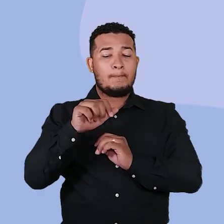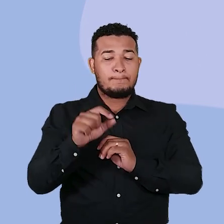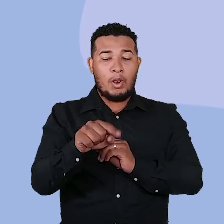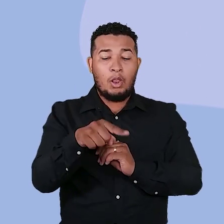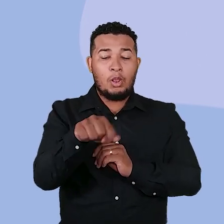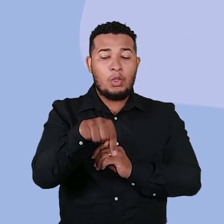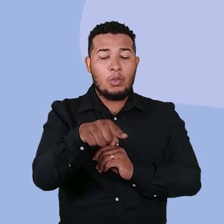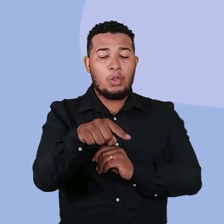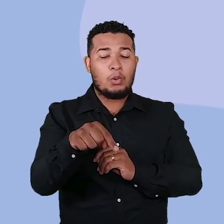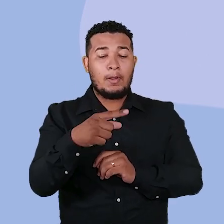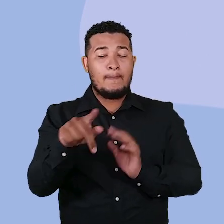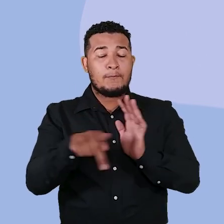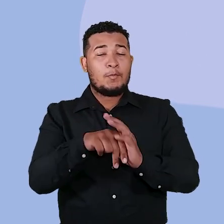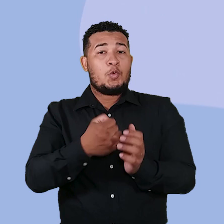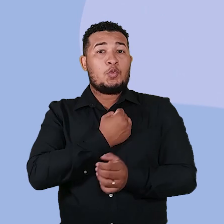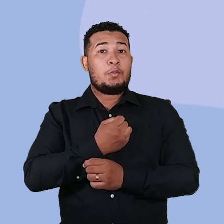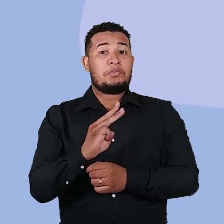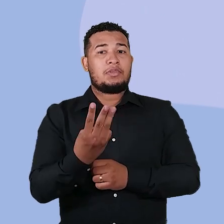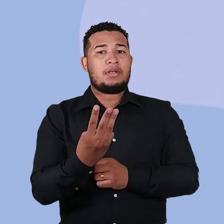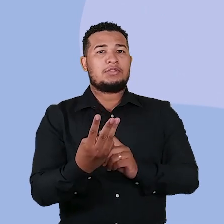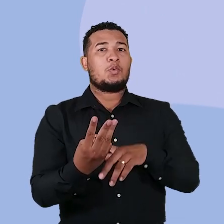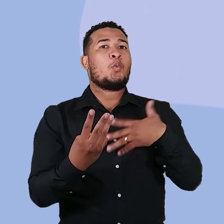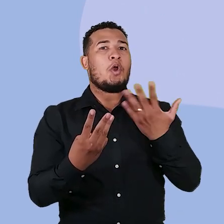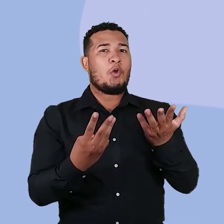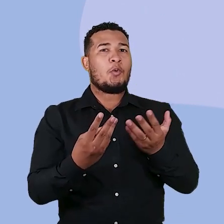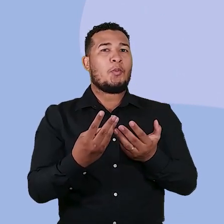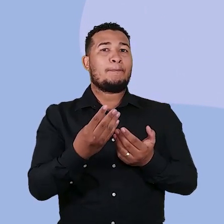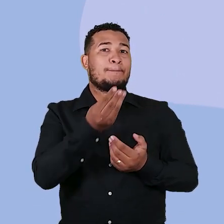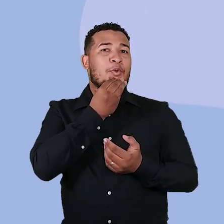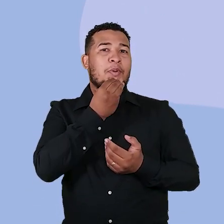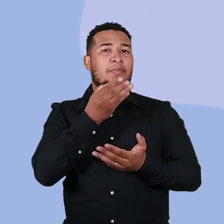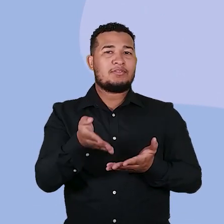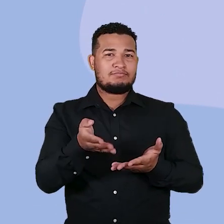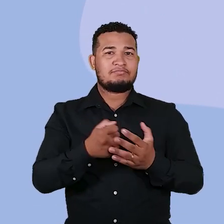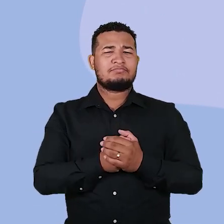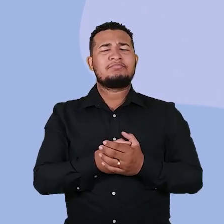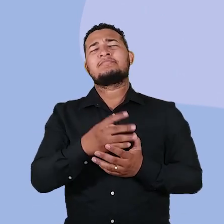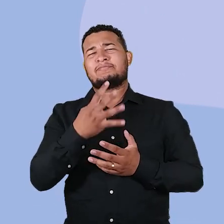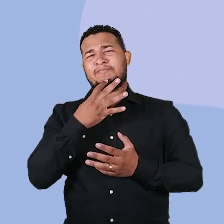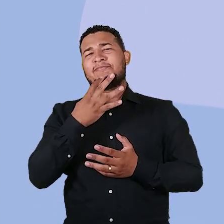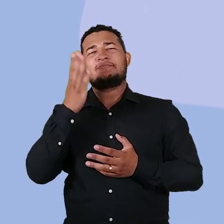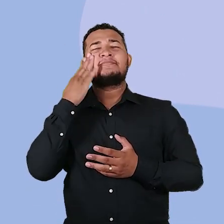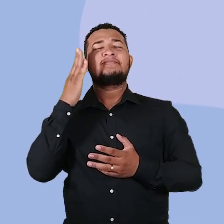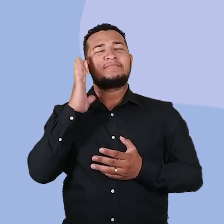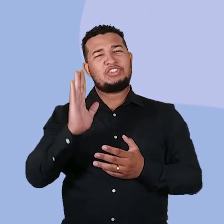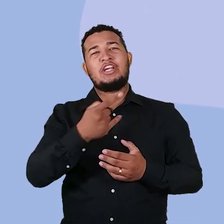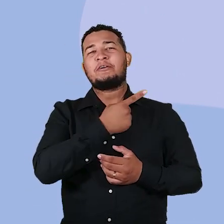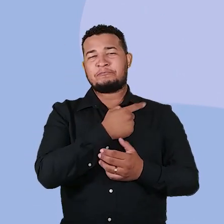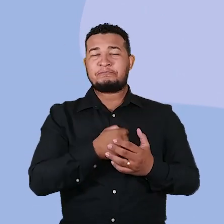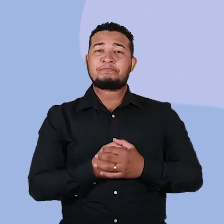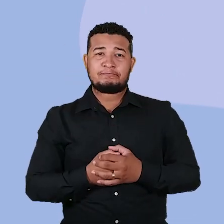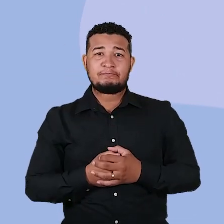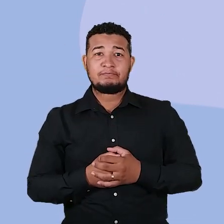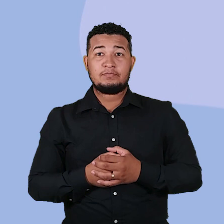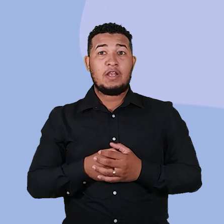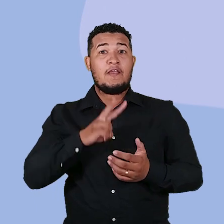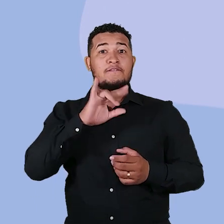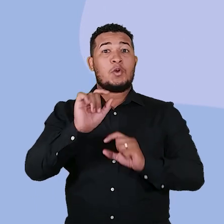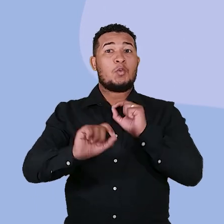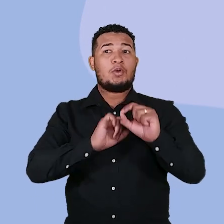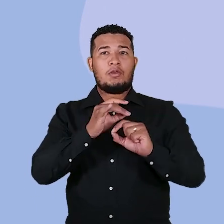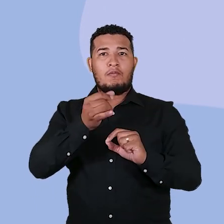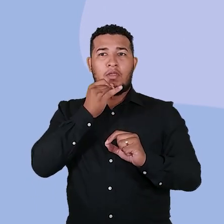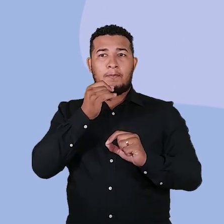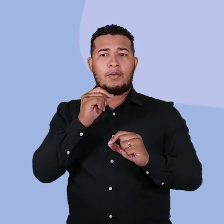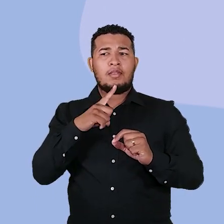não viciado qual é a probabilidade de sair o número três então vamos lá em presta atenção que você já sabe como é que faz isso daí hein